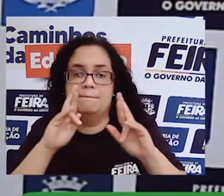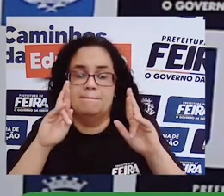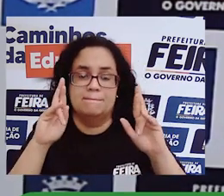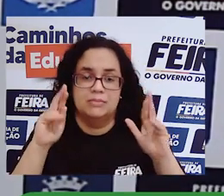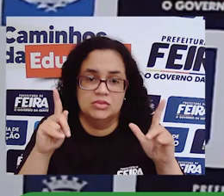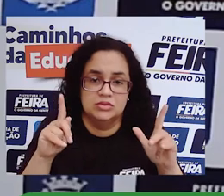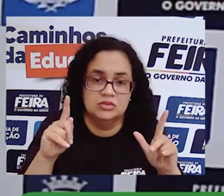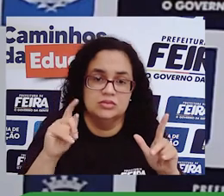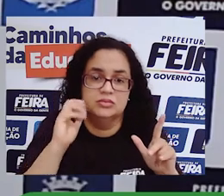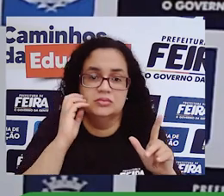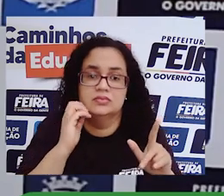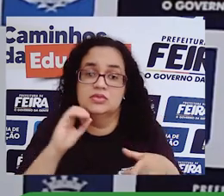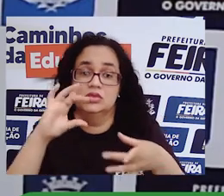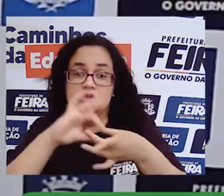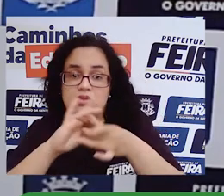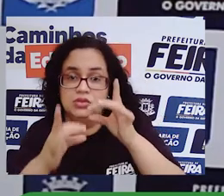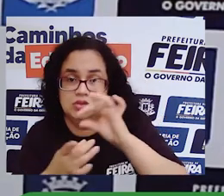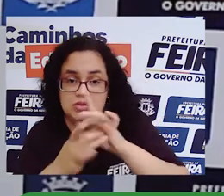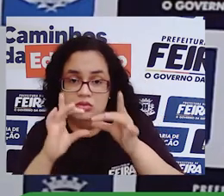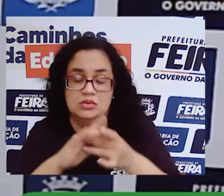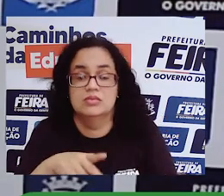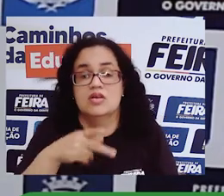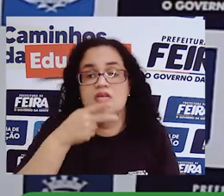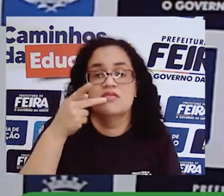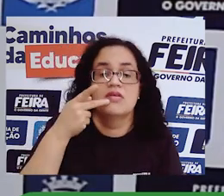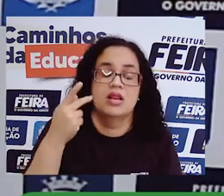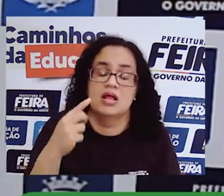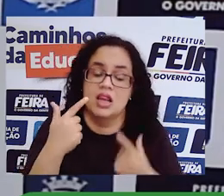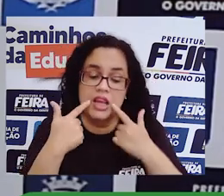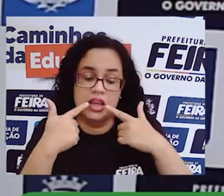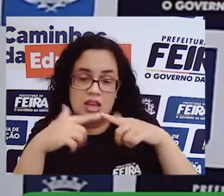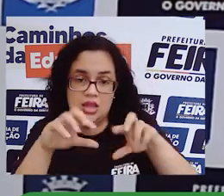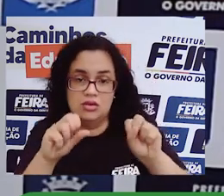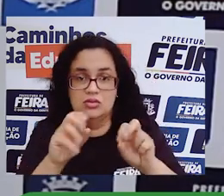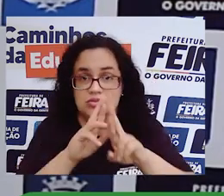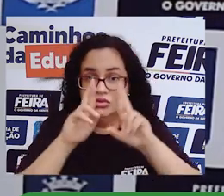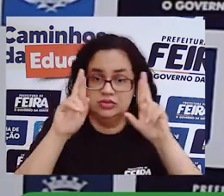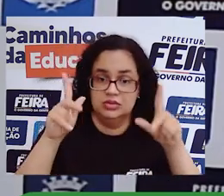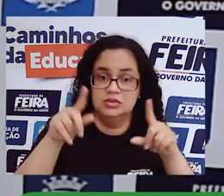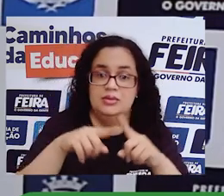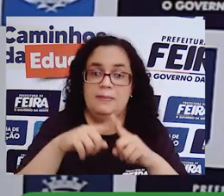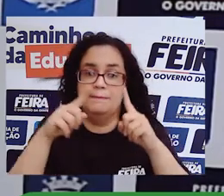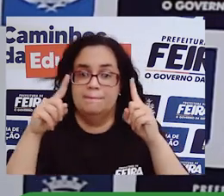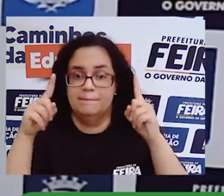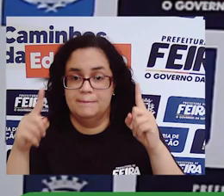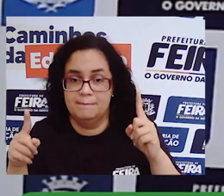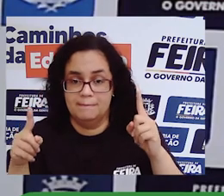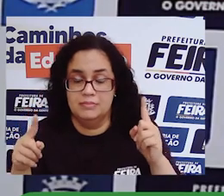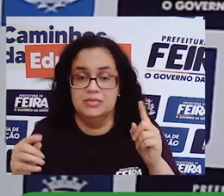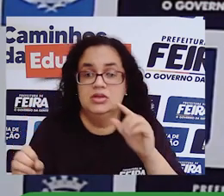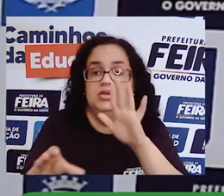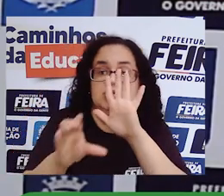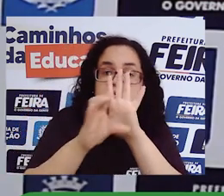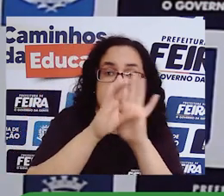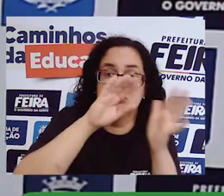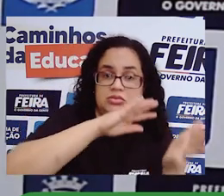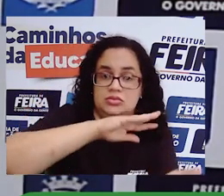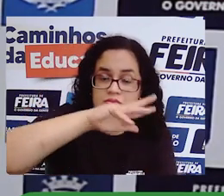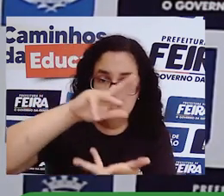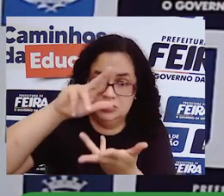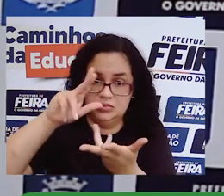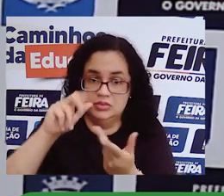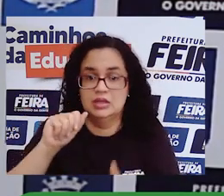diferentes regiões, que podem não falar a mesma língua, mas utilizando os símbolos universais,